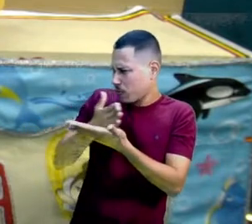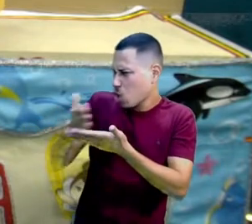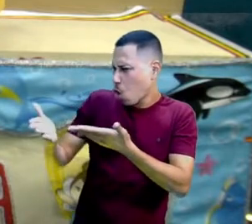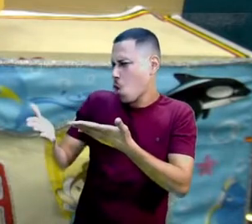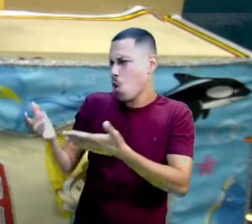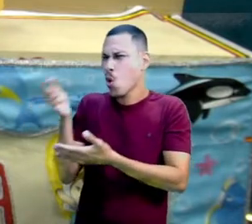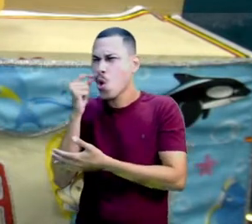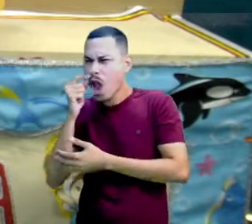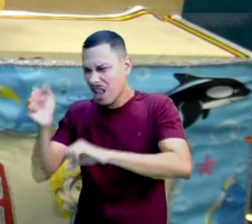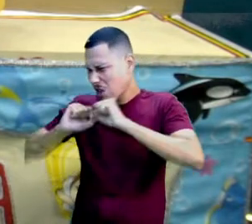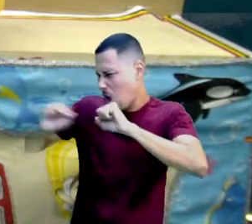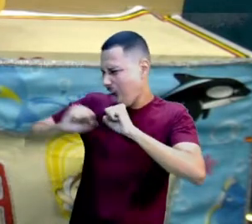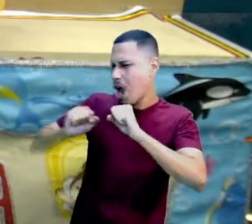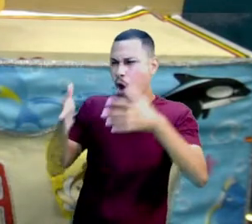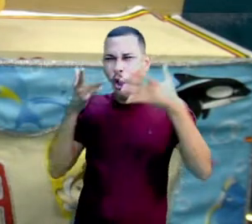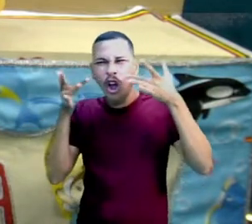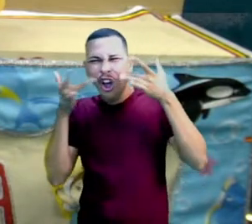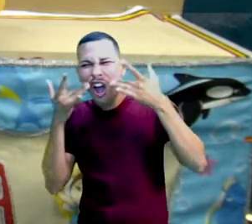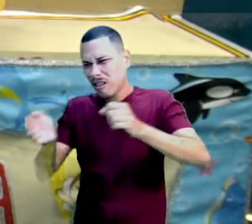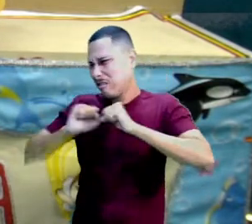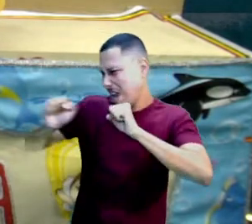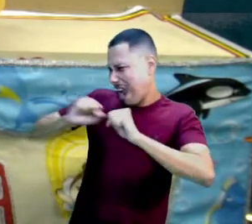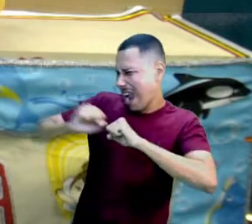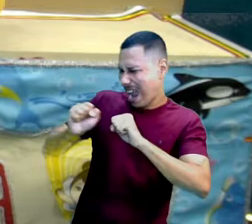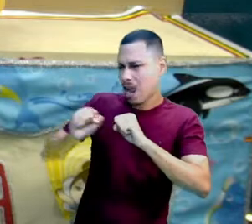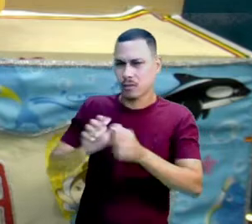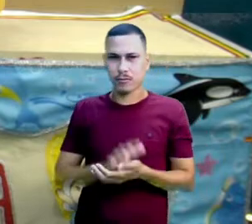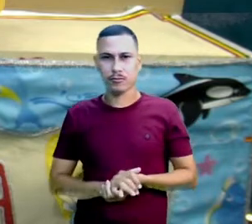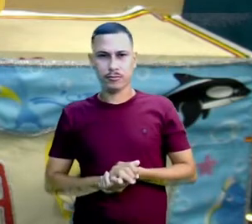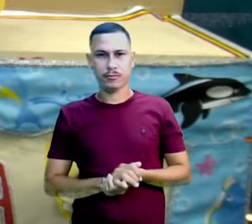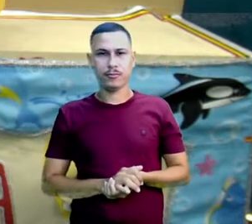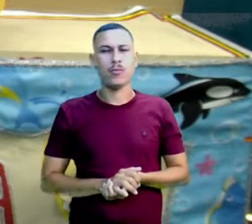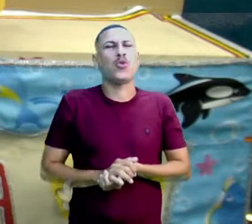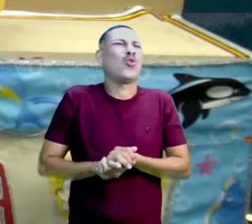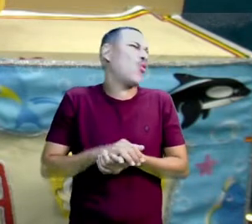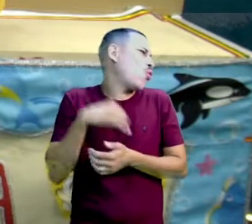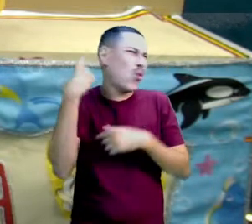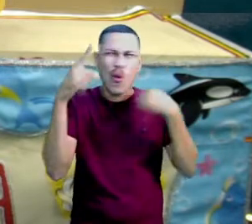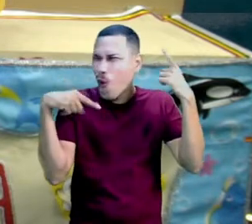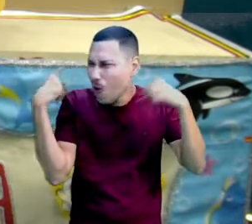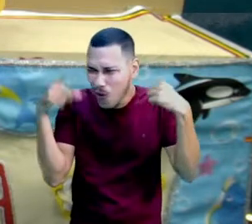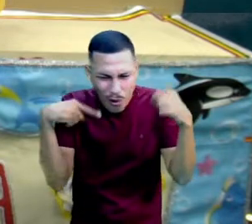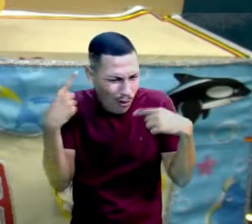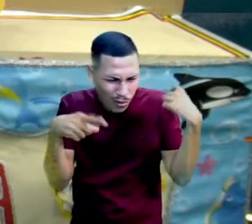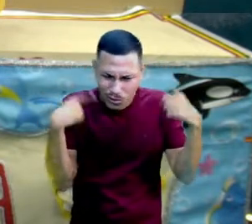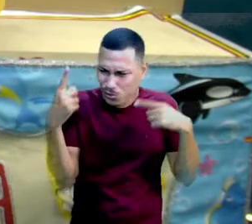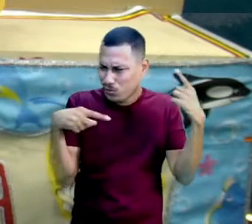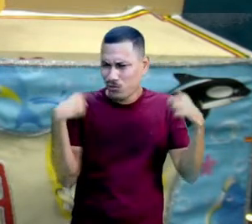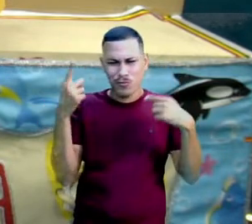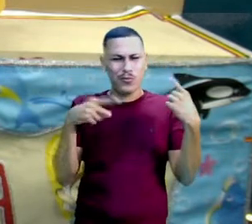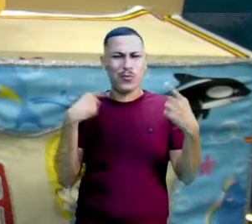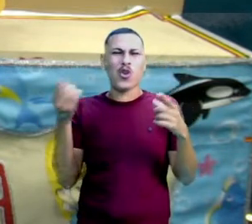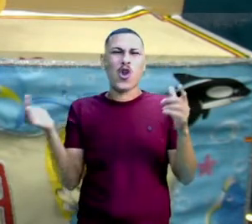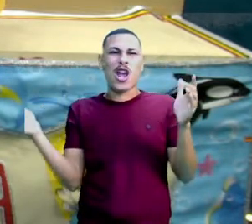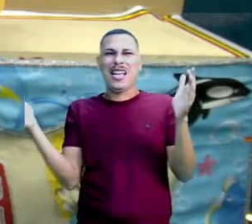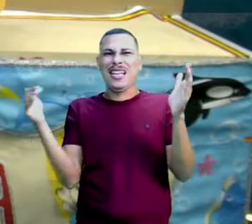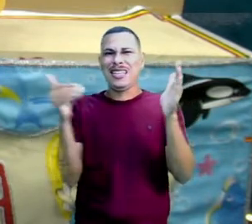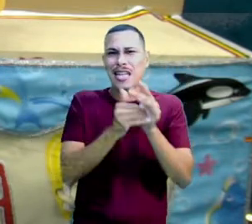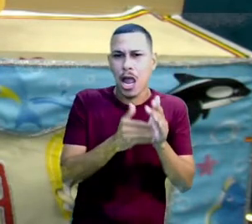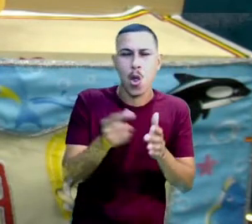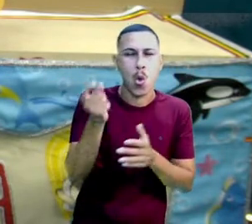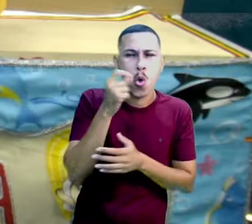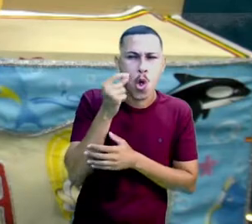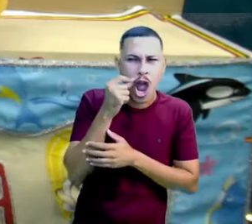rato corria, e o gato corria atrás. Foi uma loucura. Até que o rato conseguiu